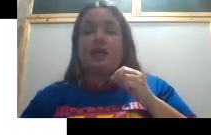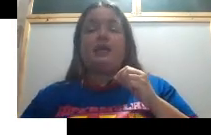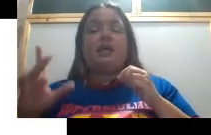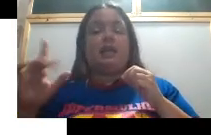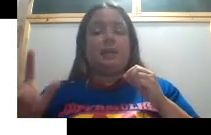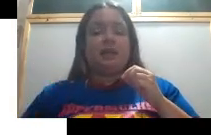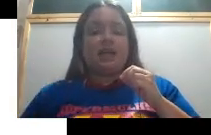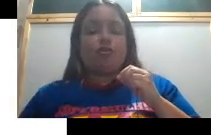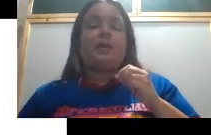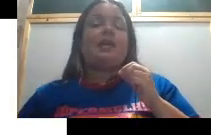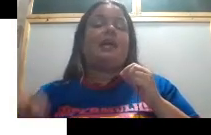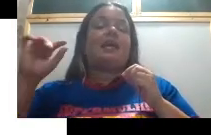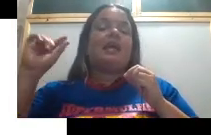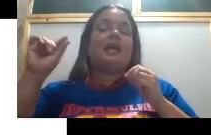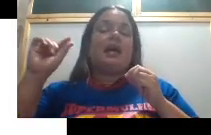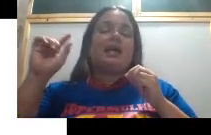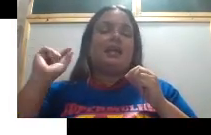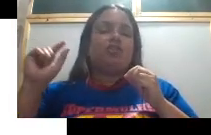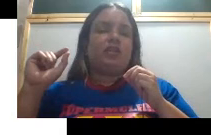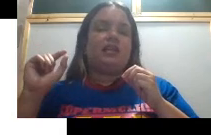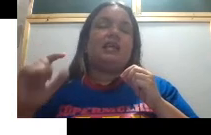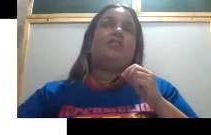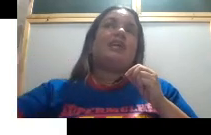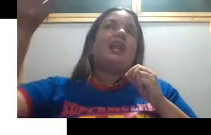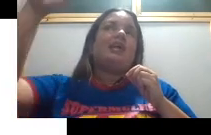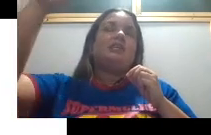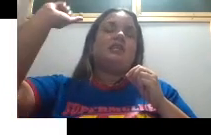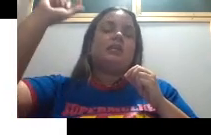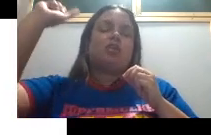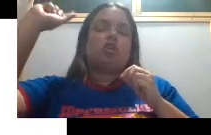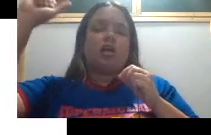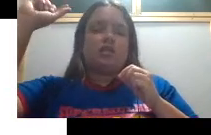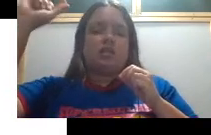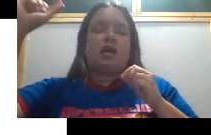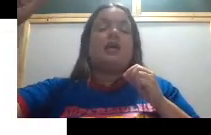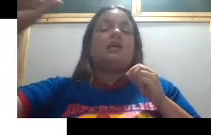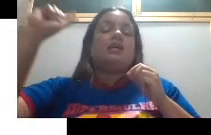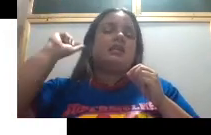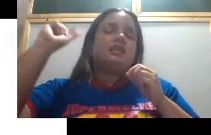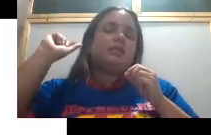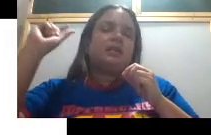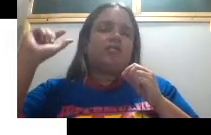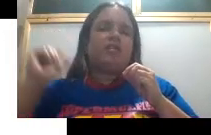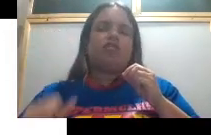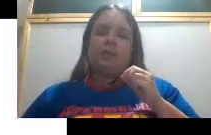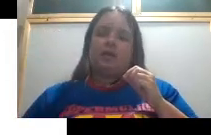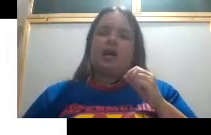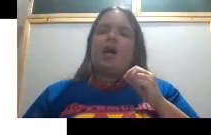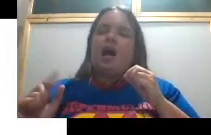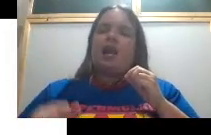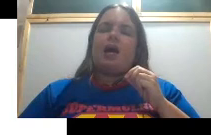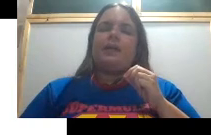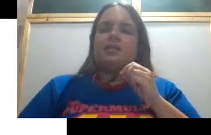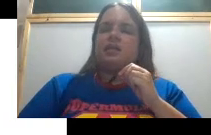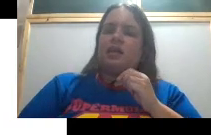explica lembrando a explica é aquela aquela estrelinha que fica lá em cima sozinha em cima da faixa